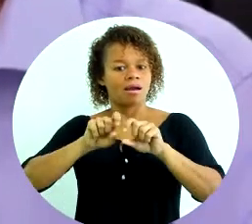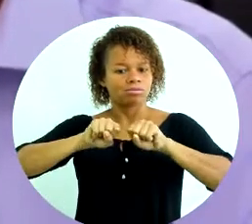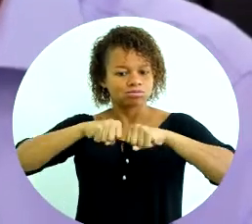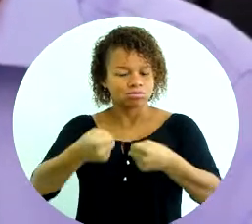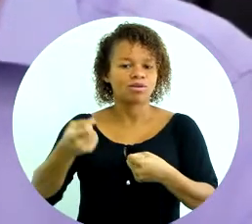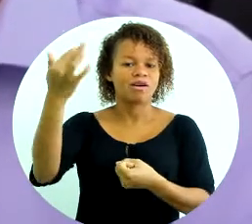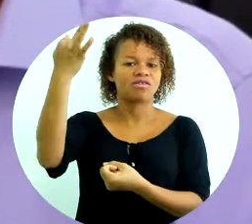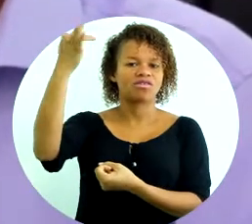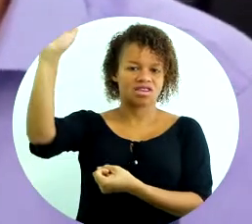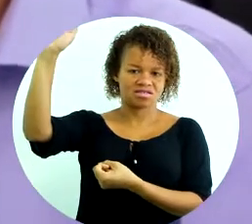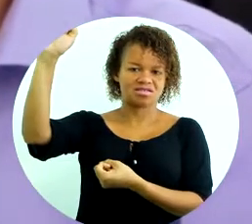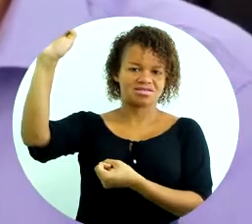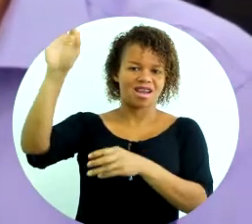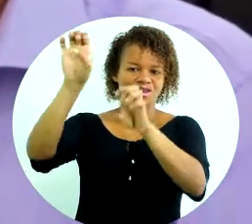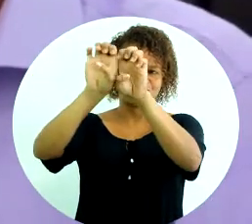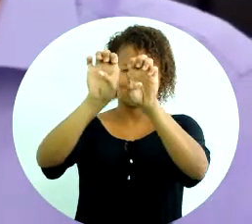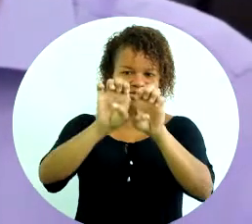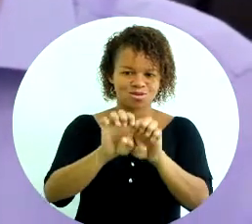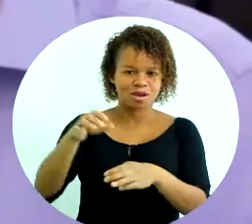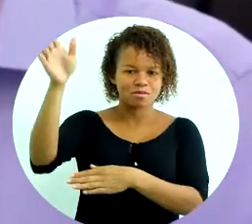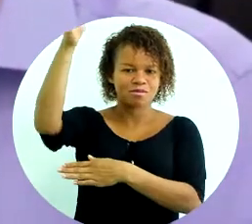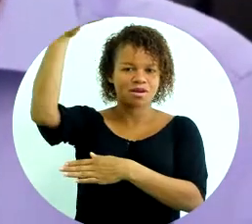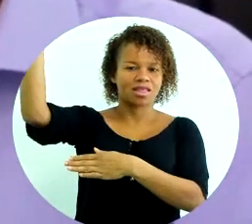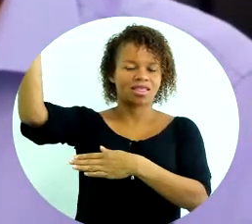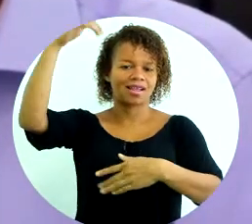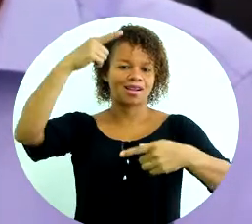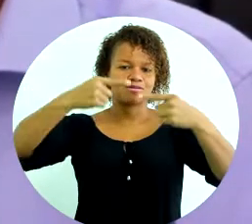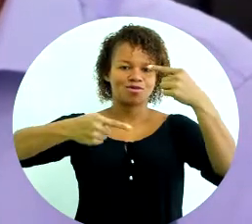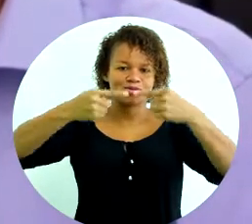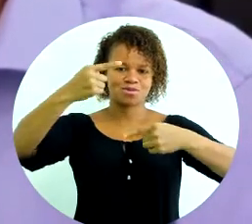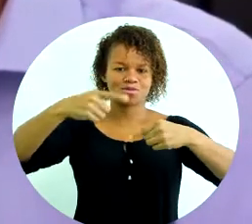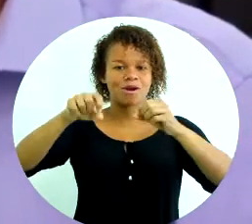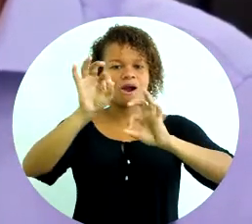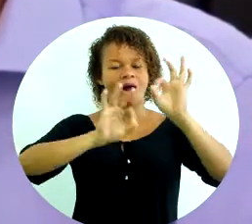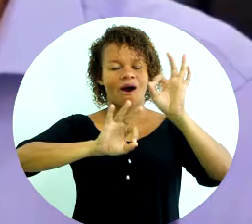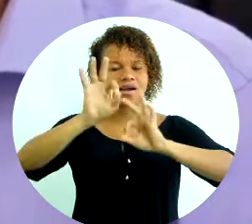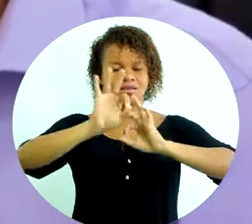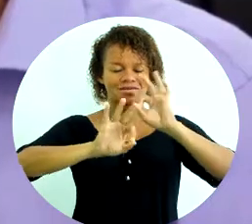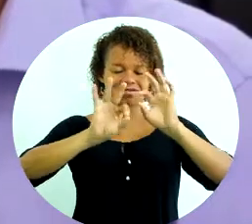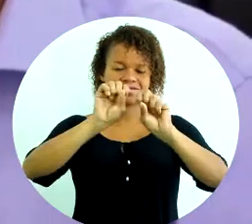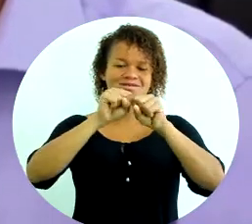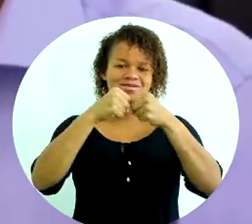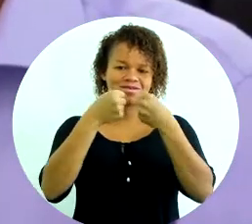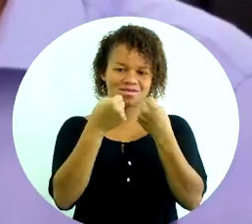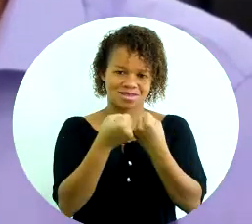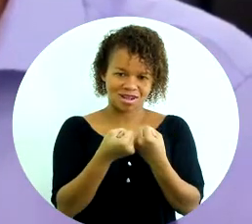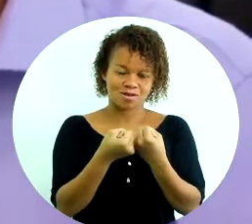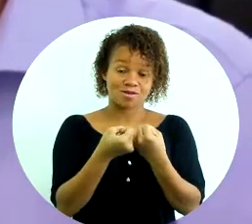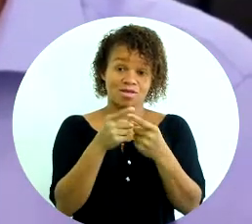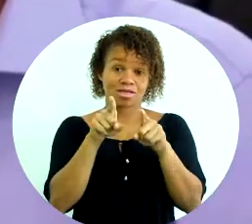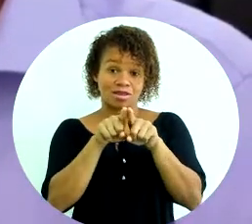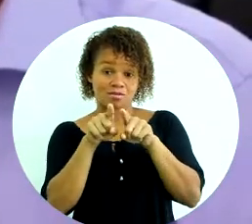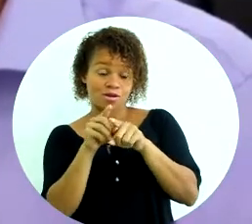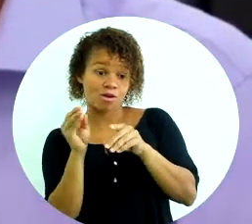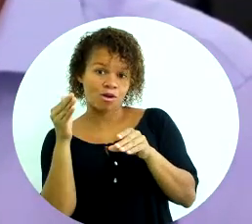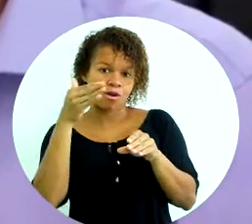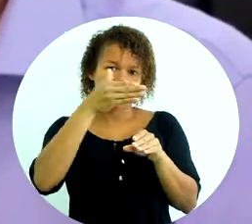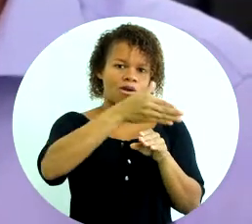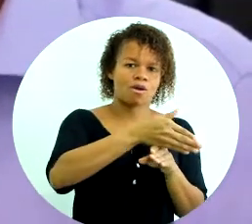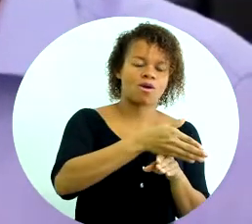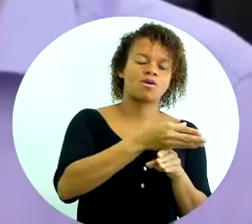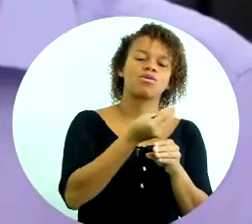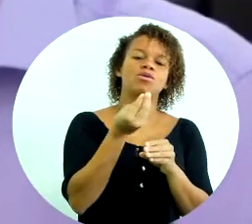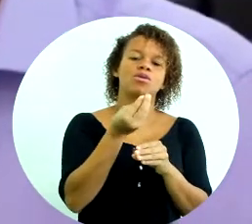Revolução Francesa, que reestrutura a maneira política de organização e da sociedade ocidental, colocando